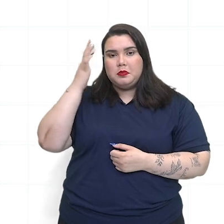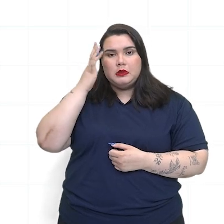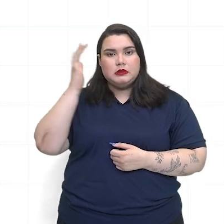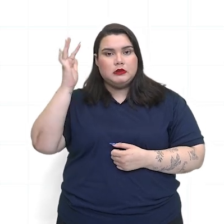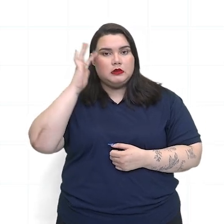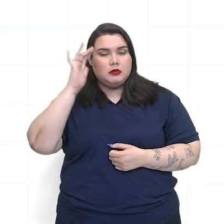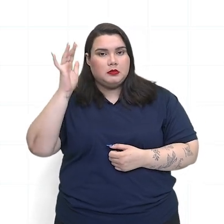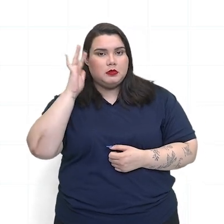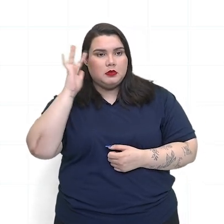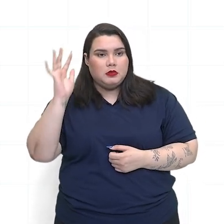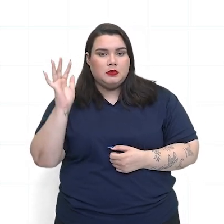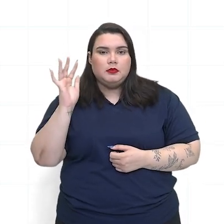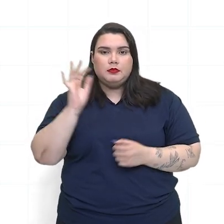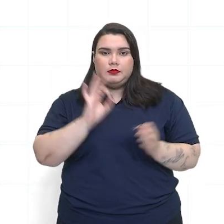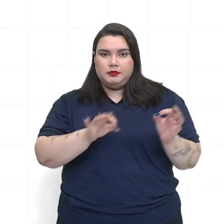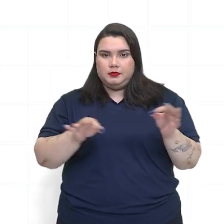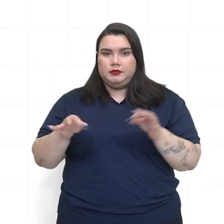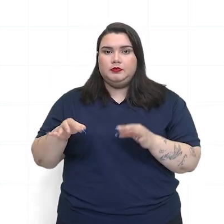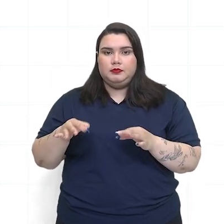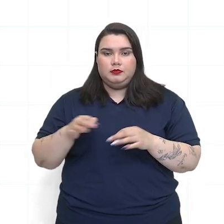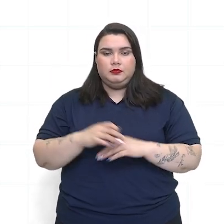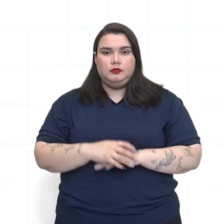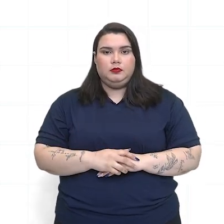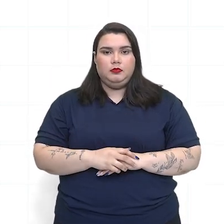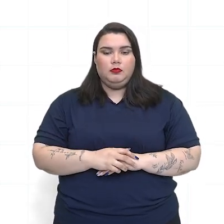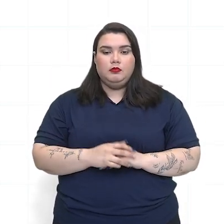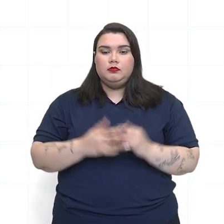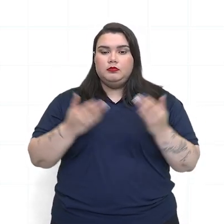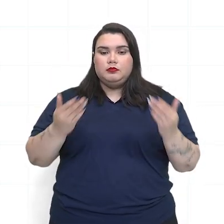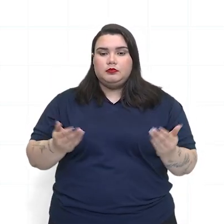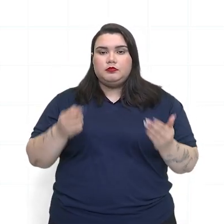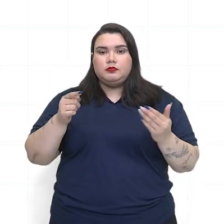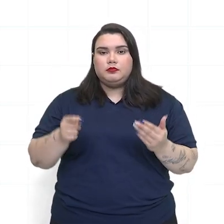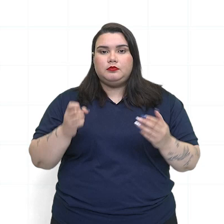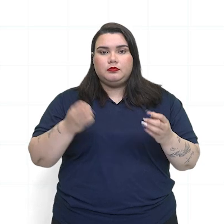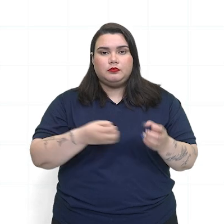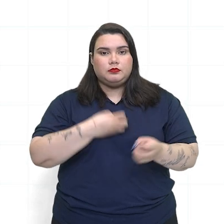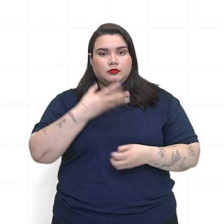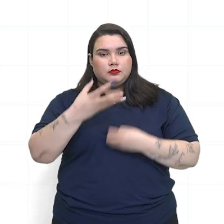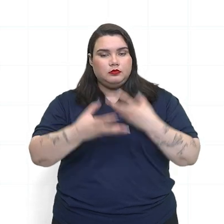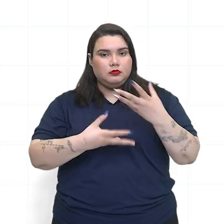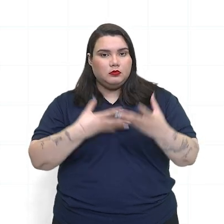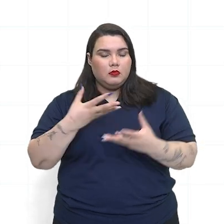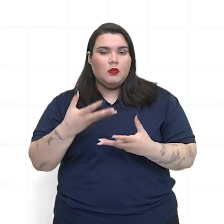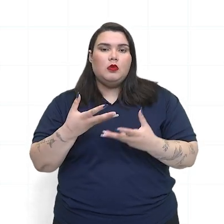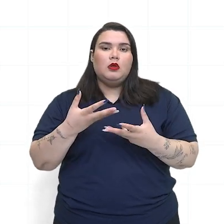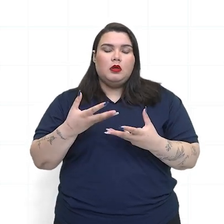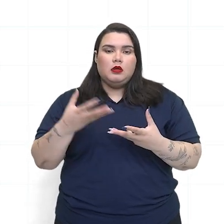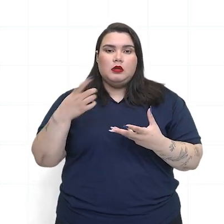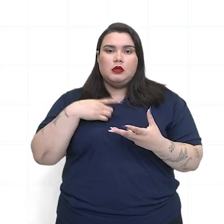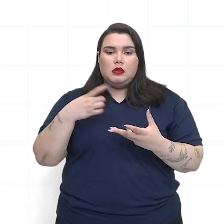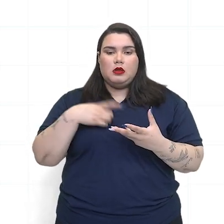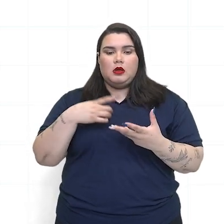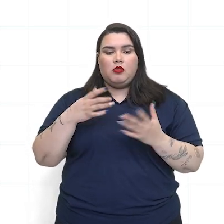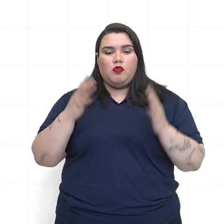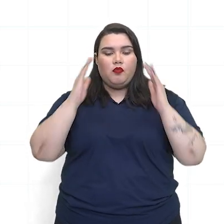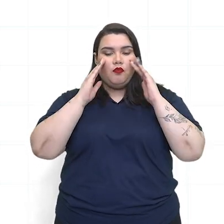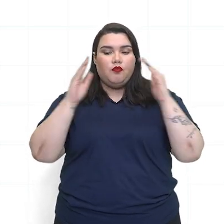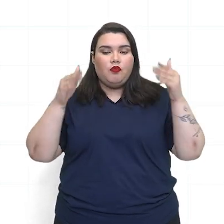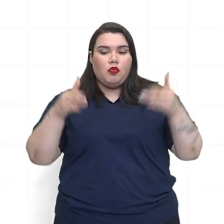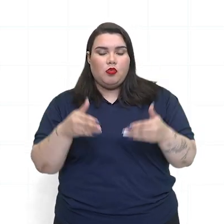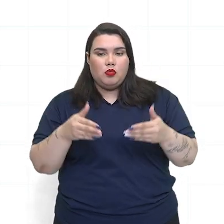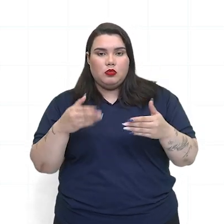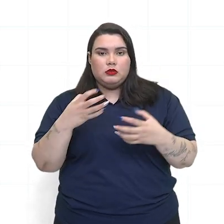pensamento, né, daquilo que é racional. Então, a poesia, ela move muito a questão